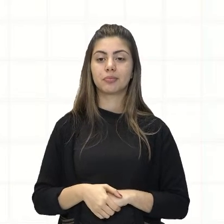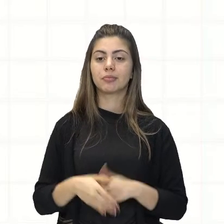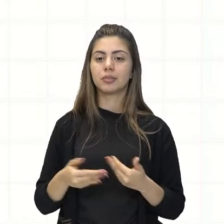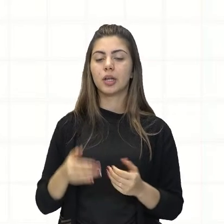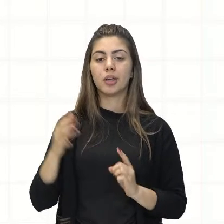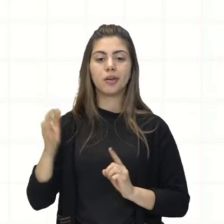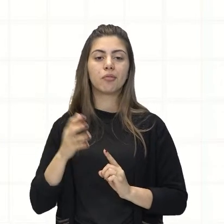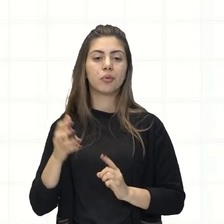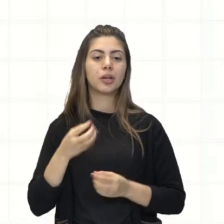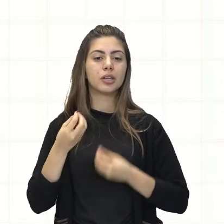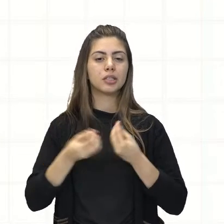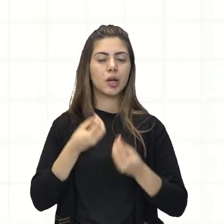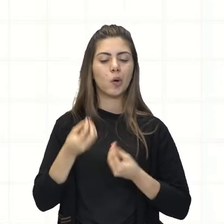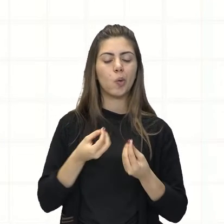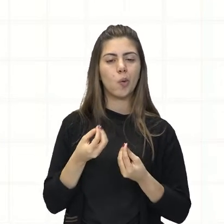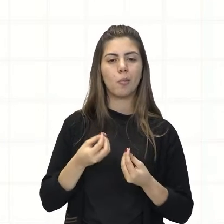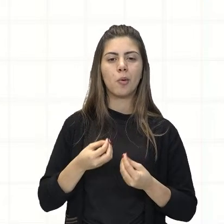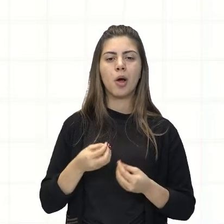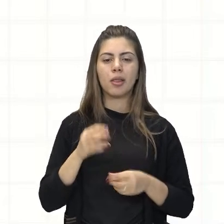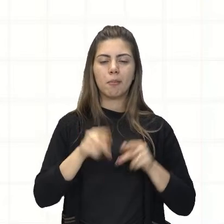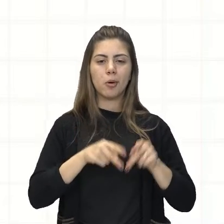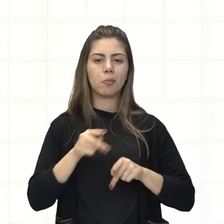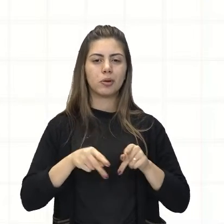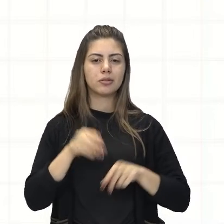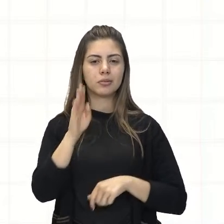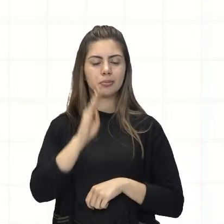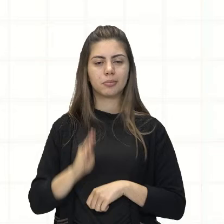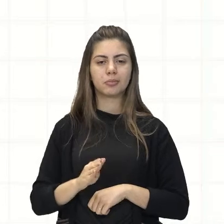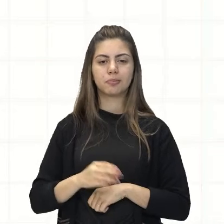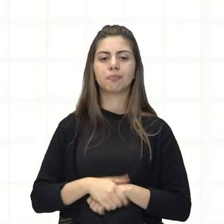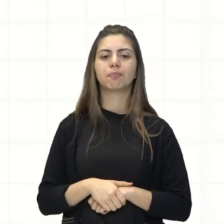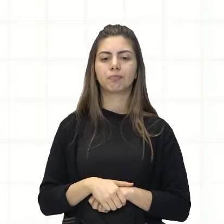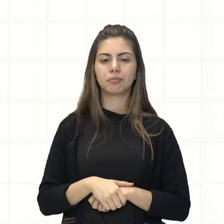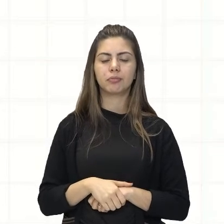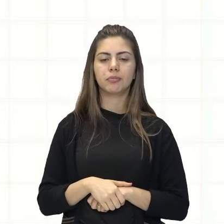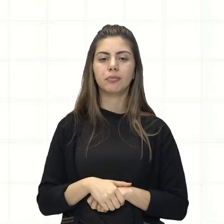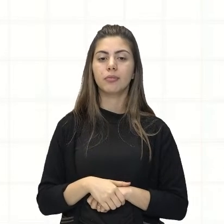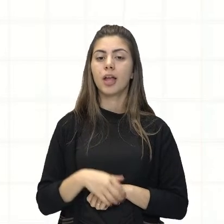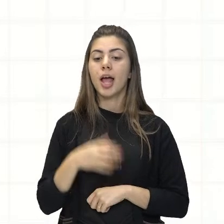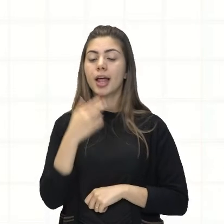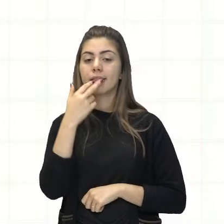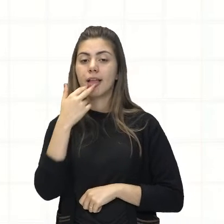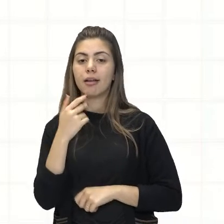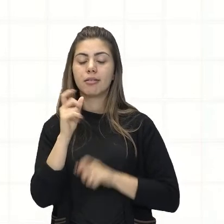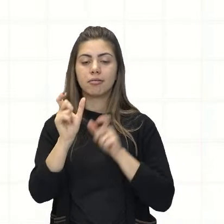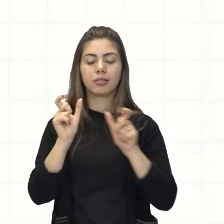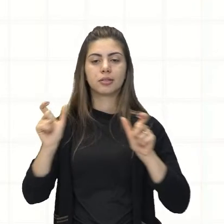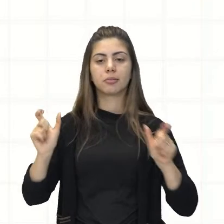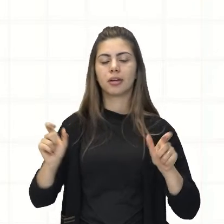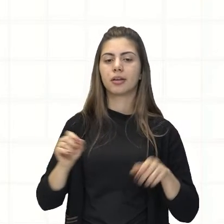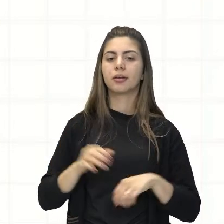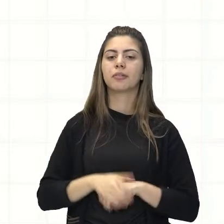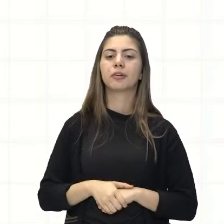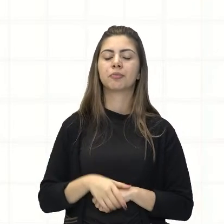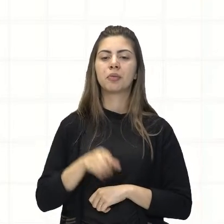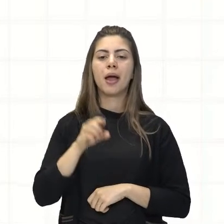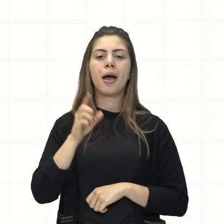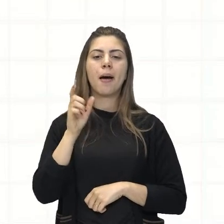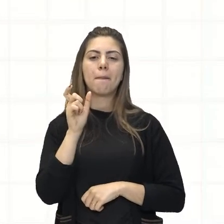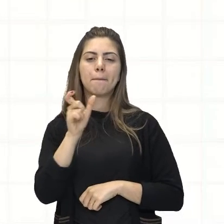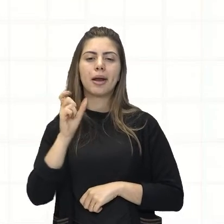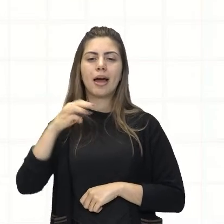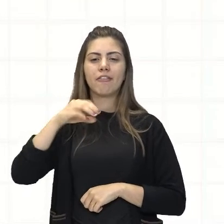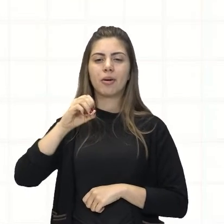formação cultural do povo brasileiro. Nós vamos ver essa influência no vocabulário. Você aí que fala